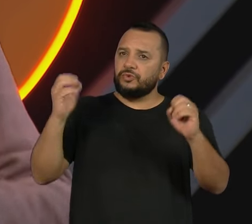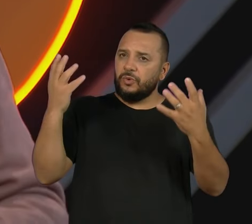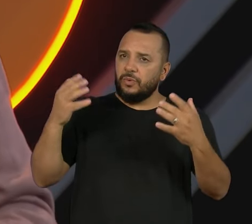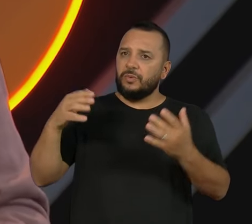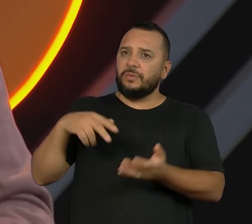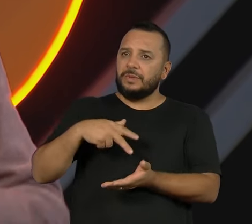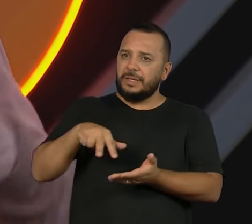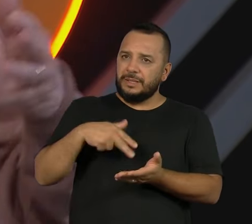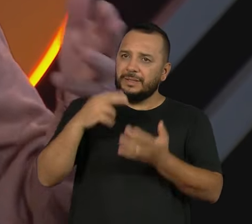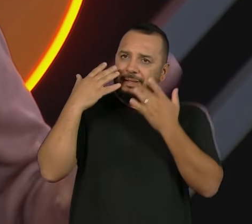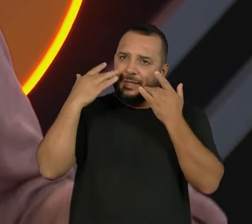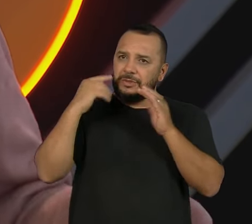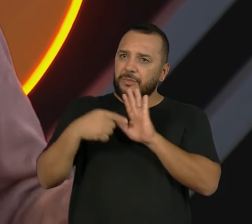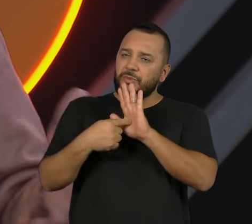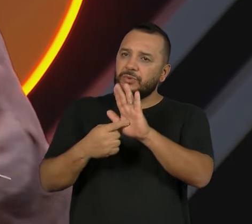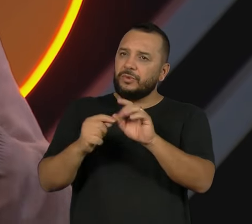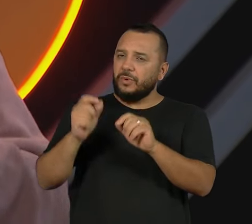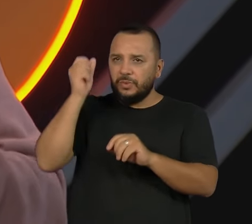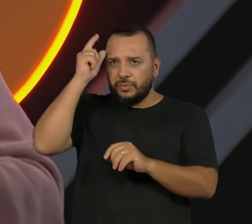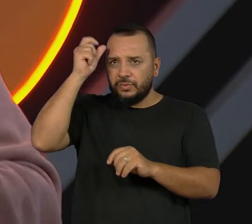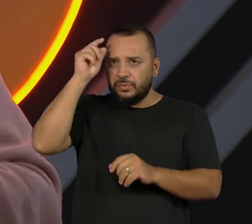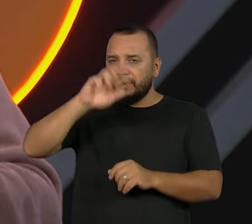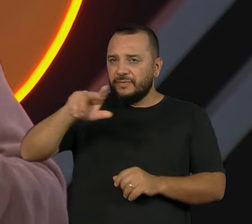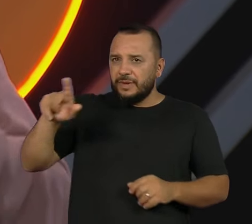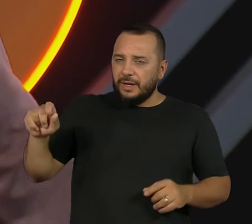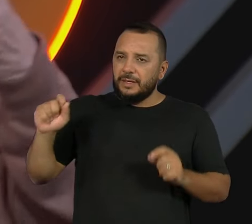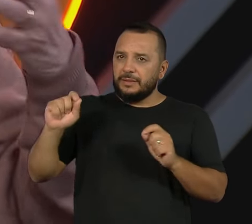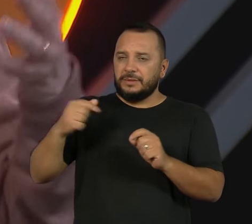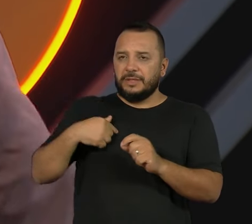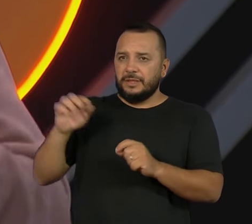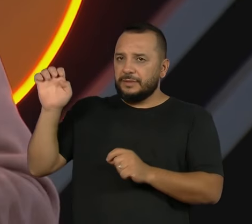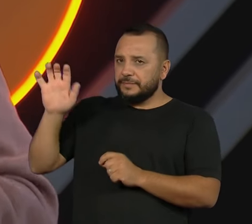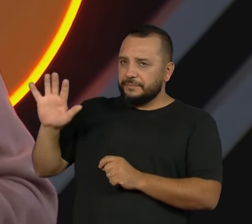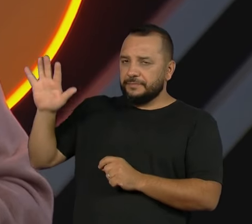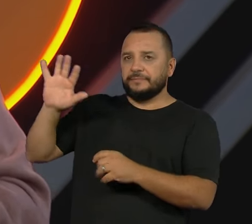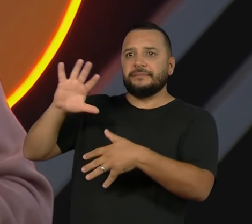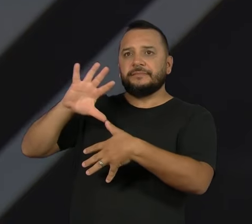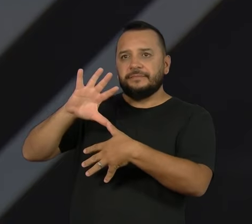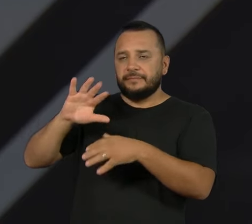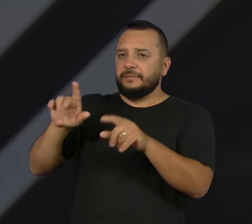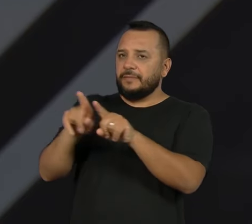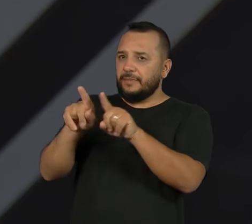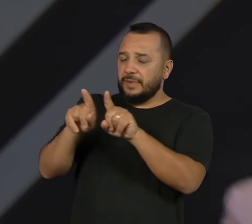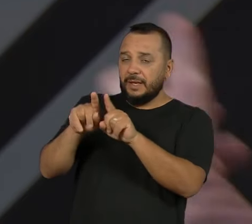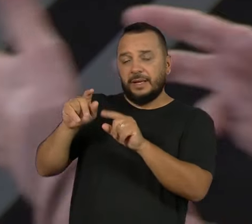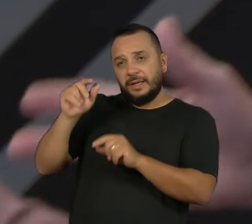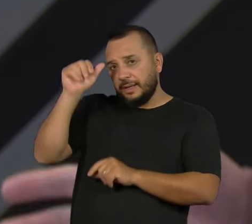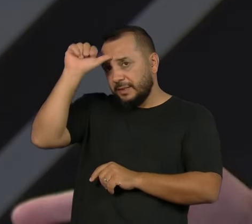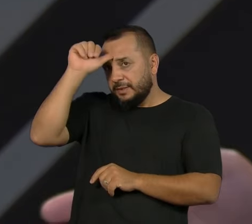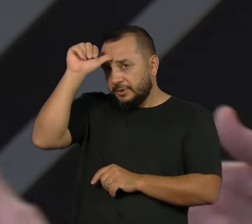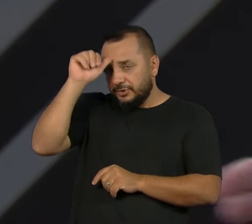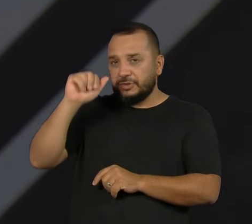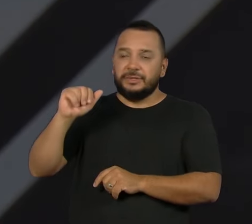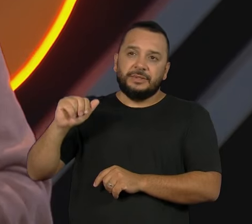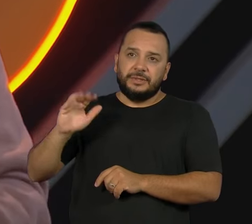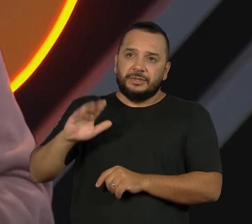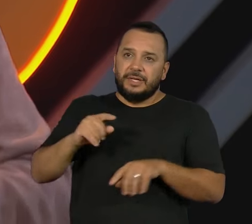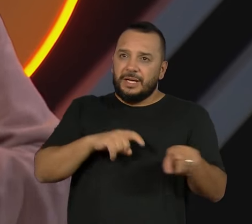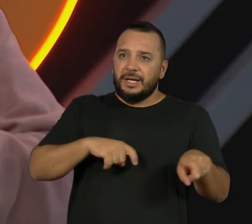várias culturas. A oriental, você lembrou a Índia, a sertaneja, a